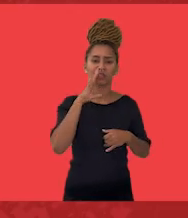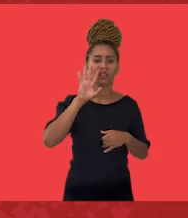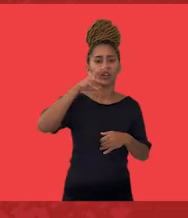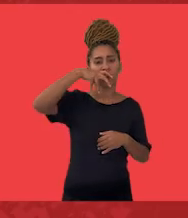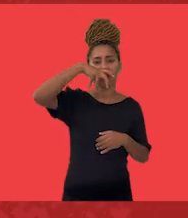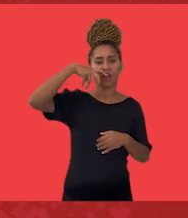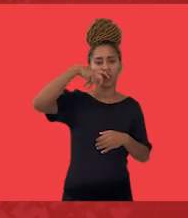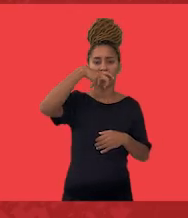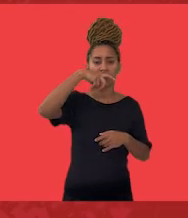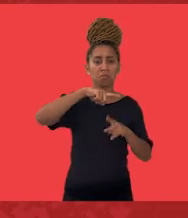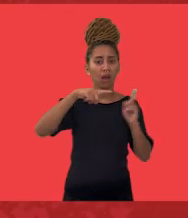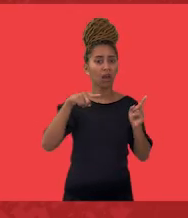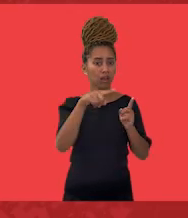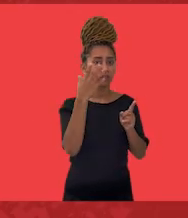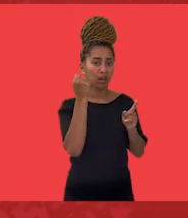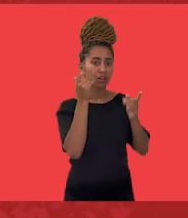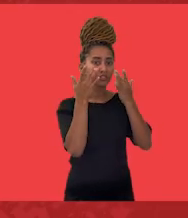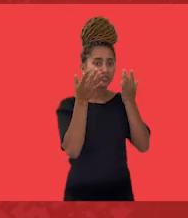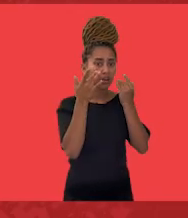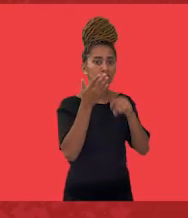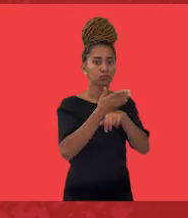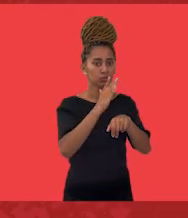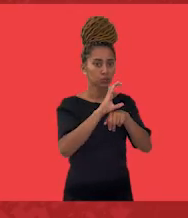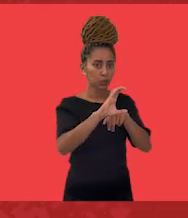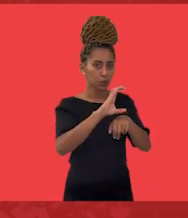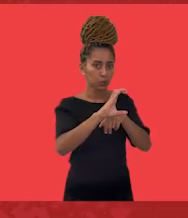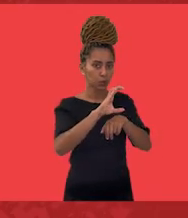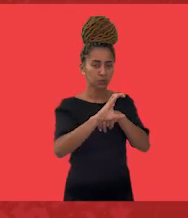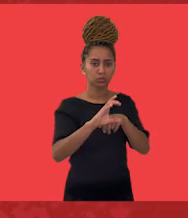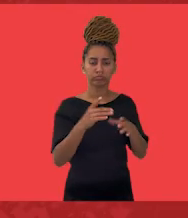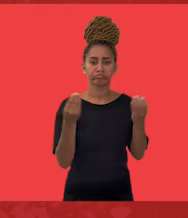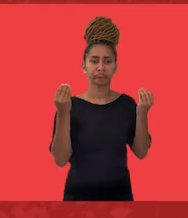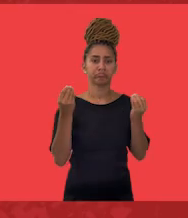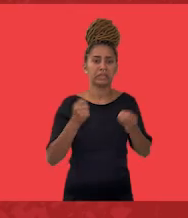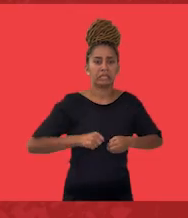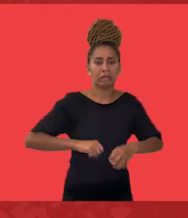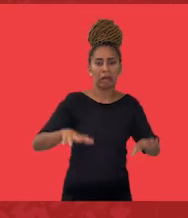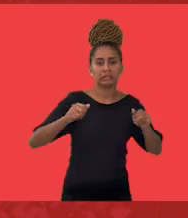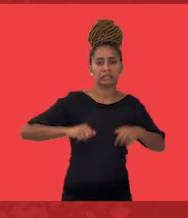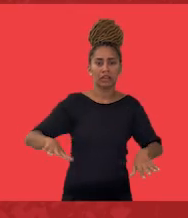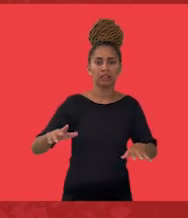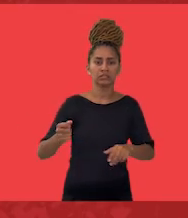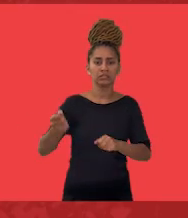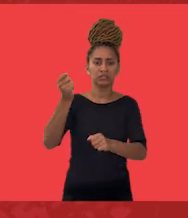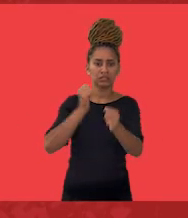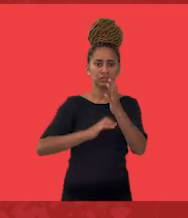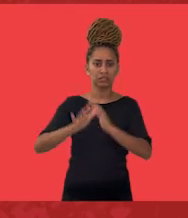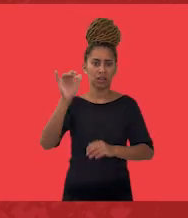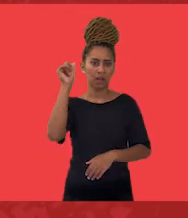A ternura no olhar da protagonista. Tango na trilha sonora. As cortinas